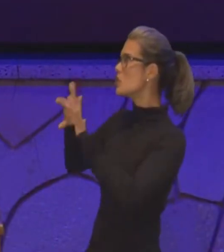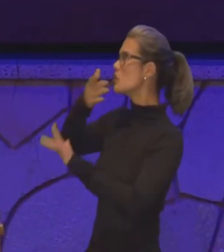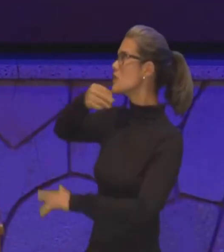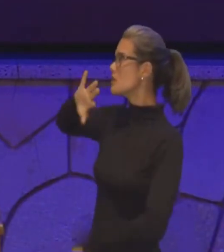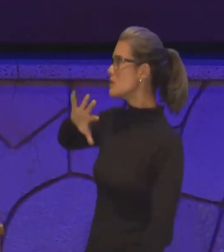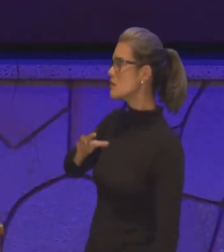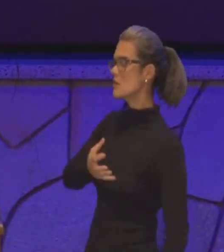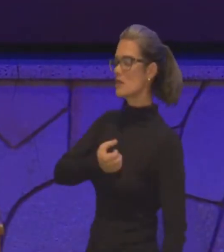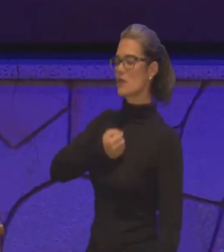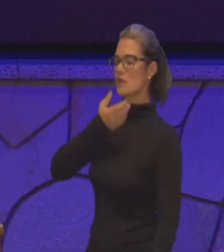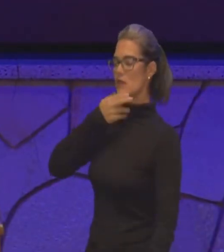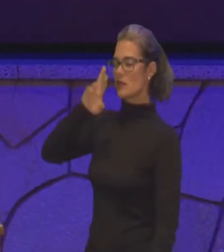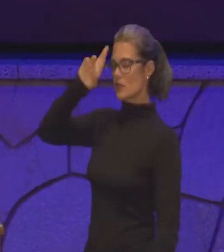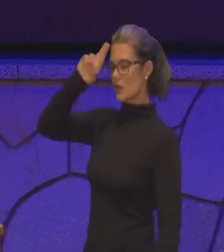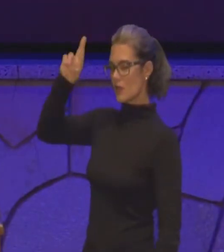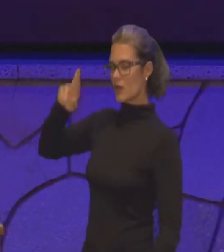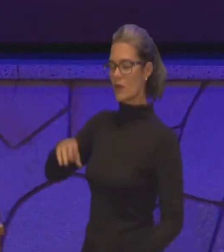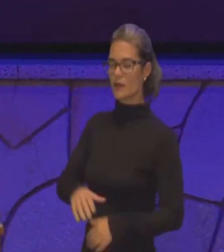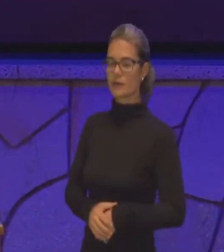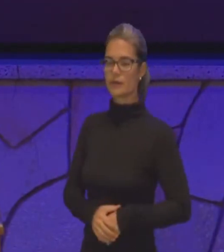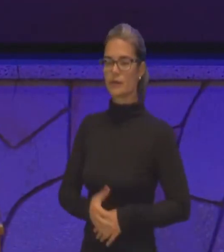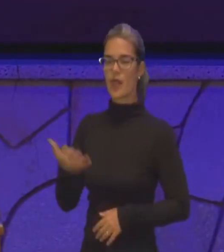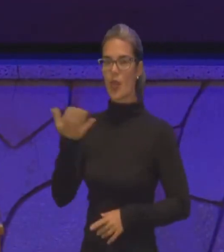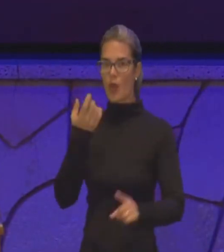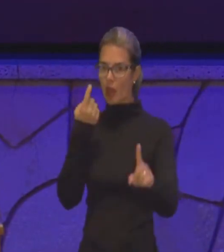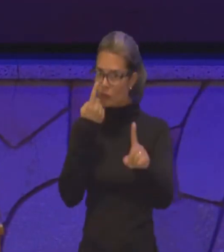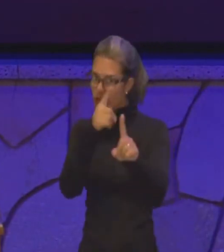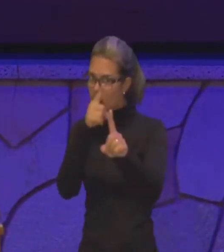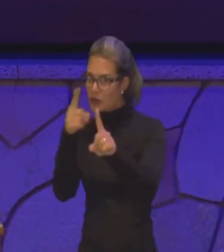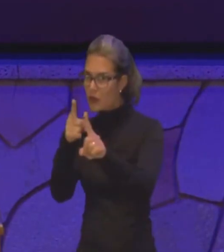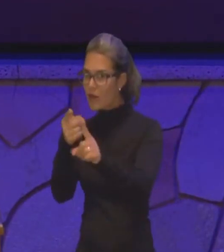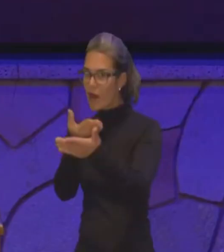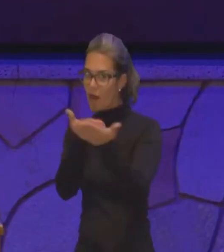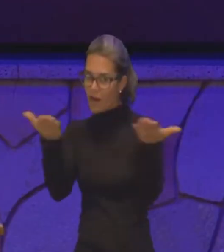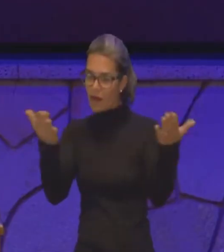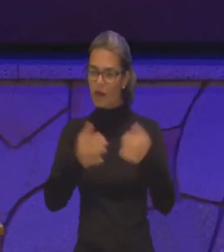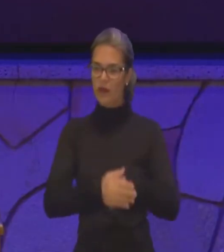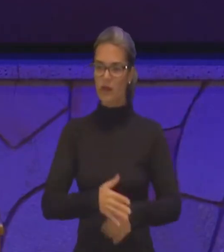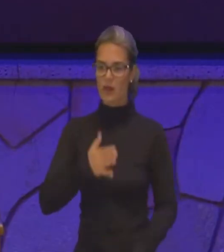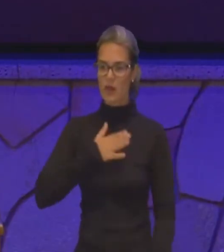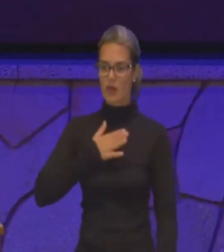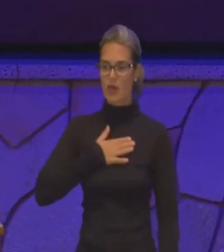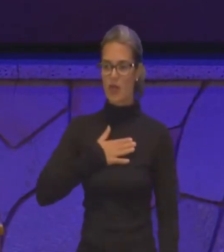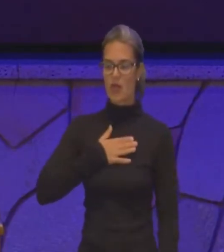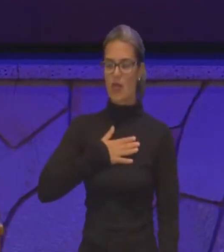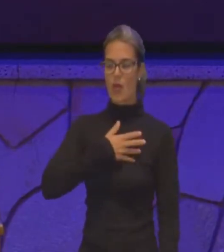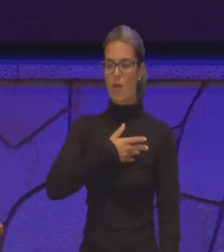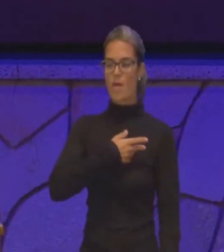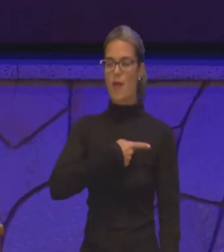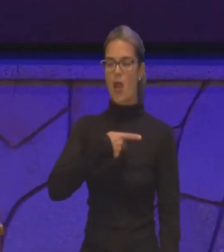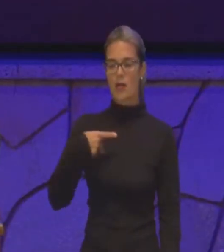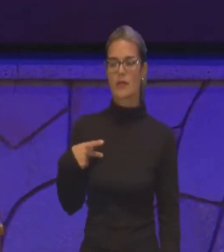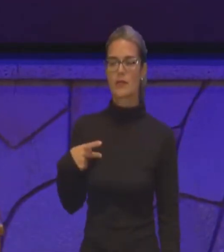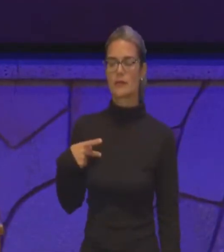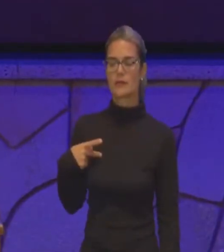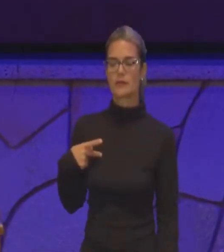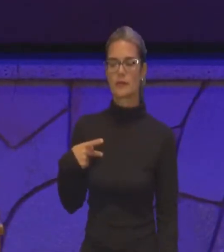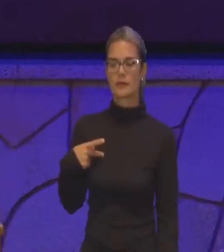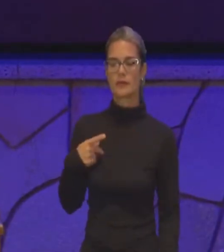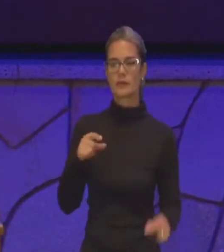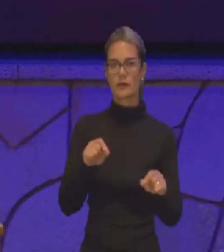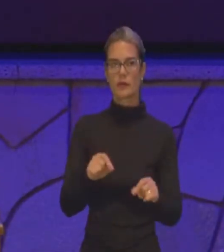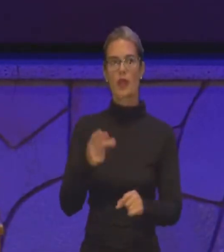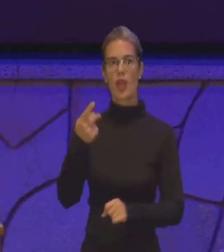Salvador. Eu quero te desafiar, como pastor neste lugar, a abrir a